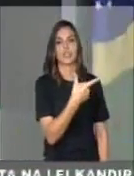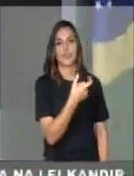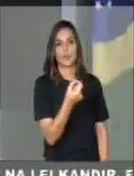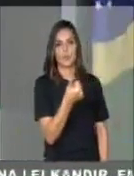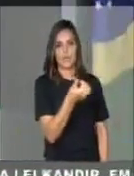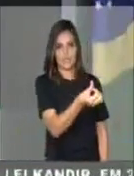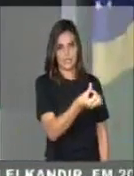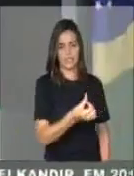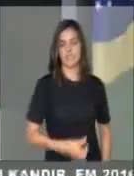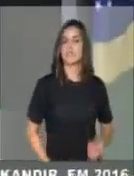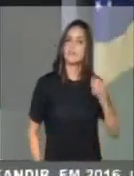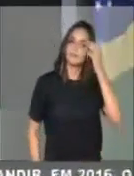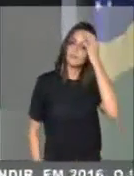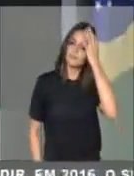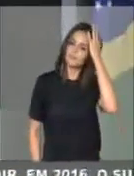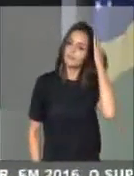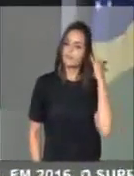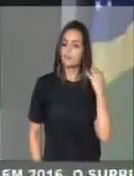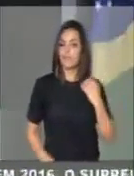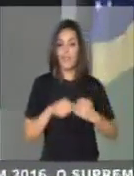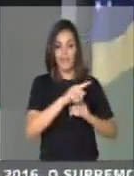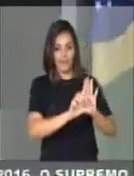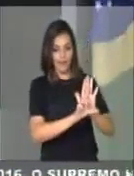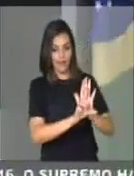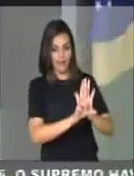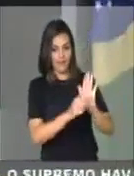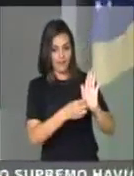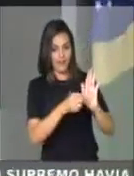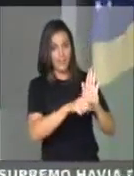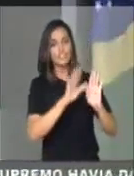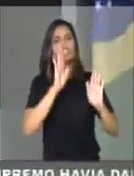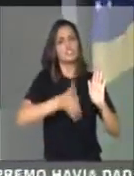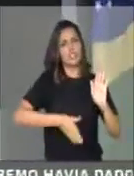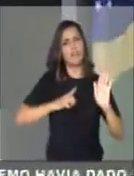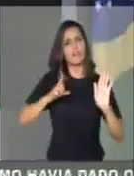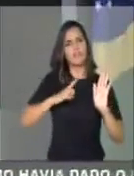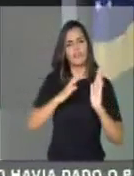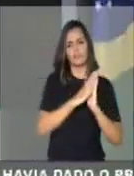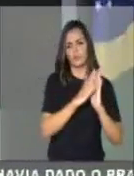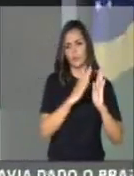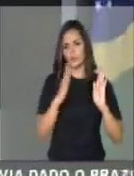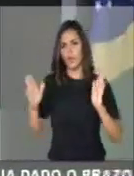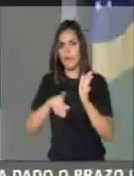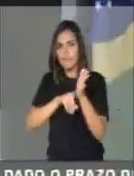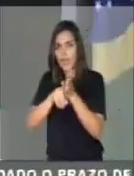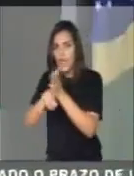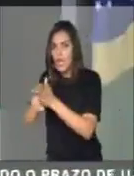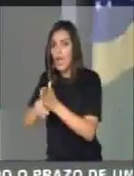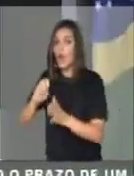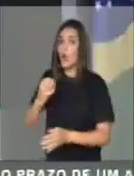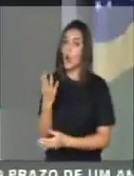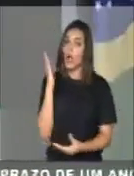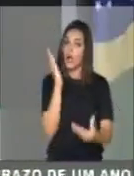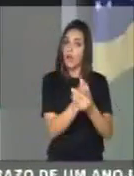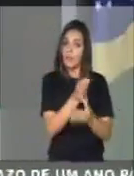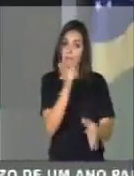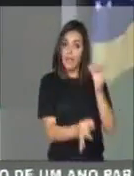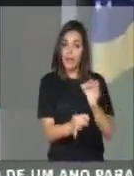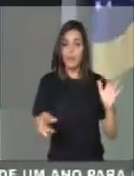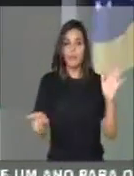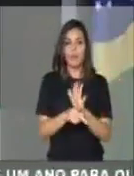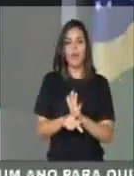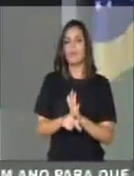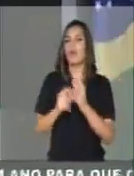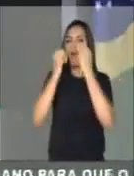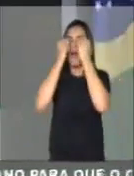de 2016. Esse dispositivo, afinal, prevê que no curso de investigação ou de ação penal atinentes